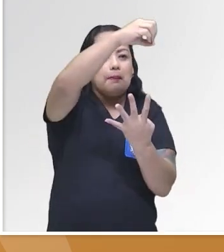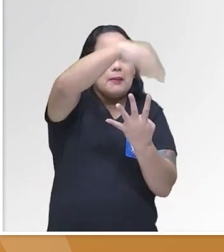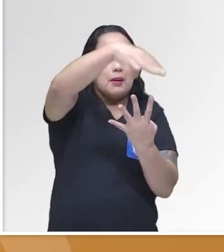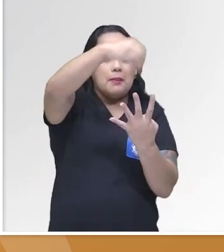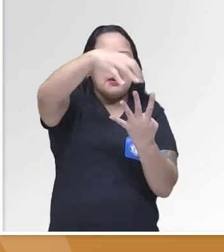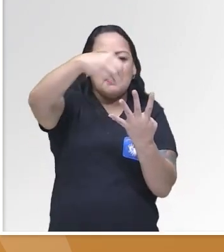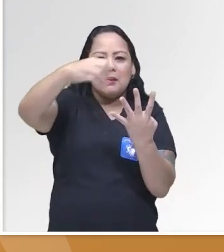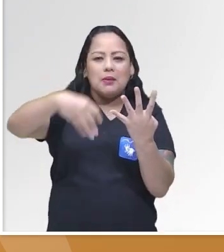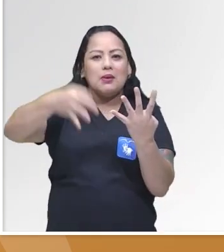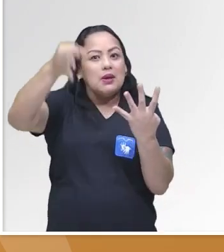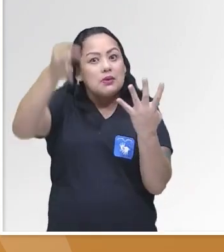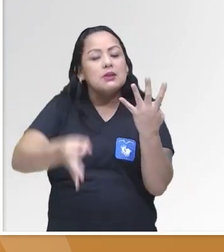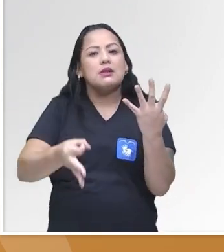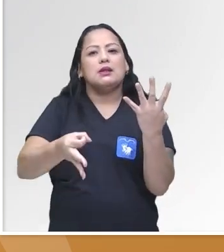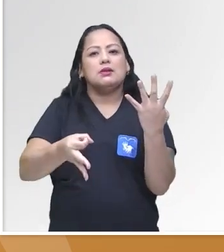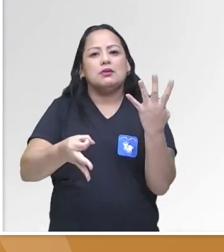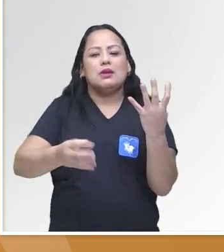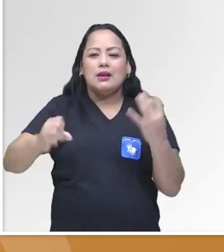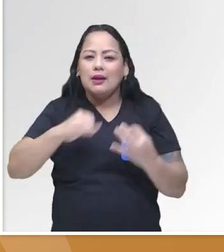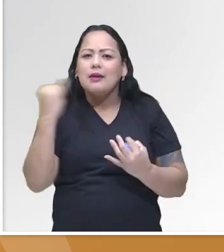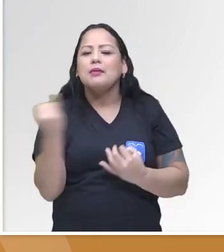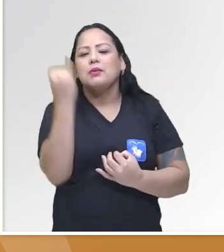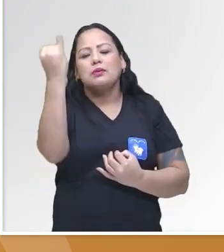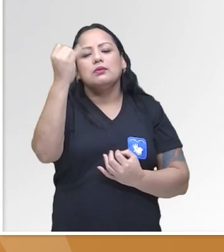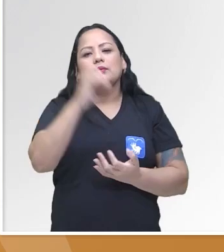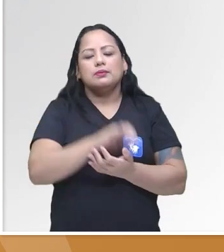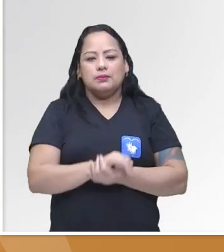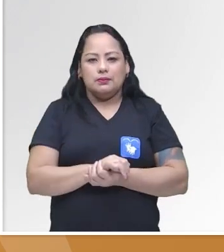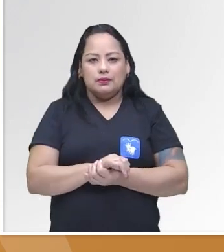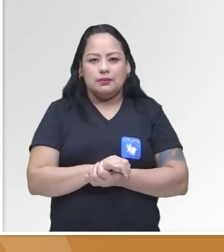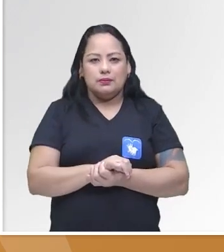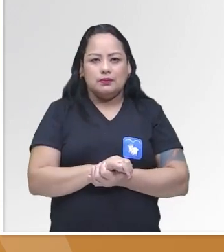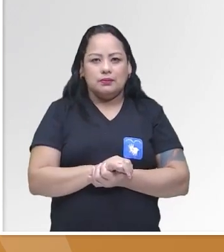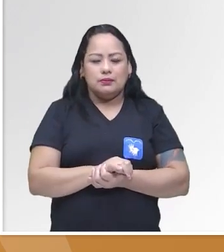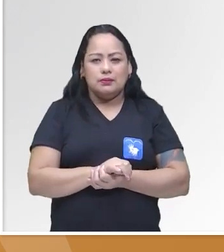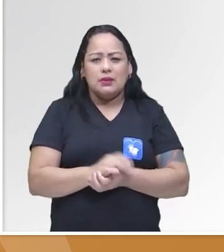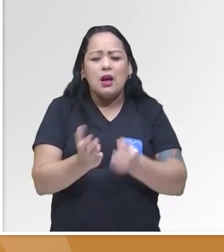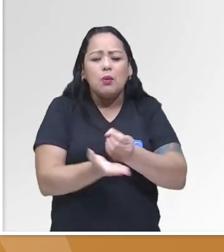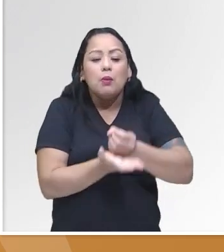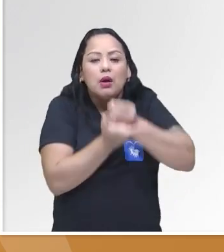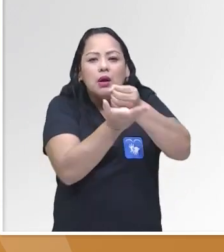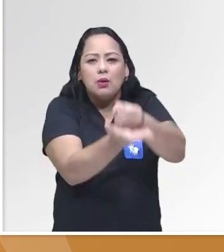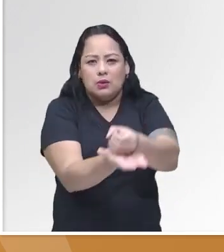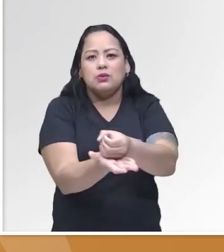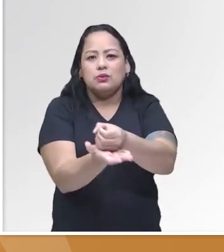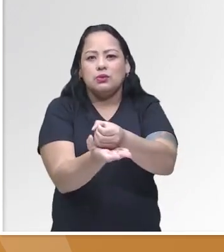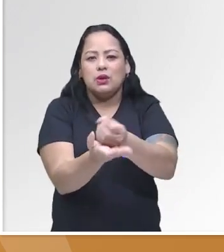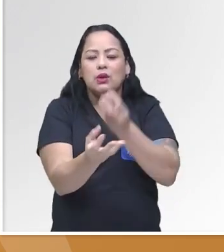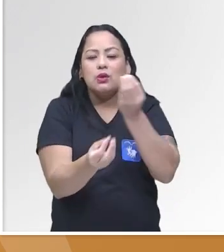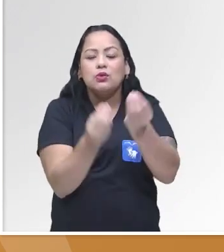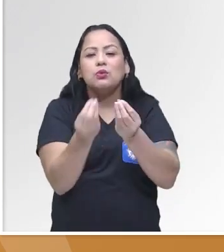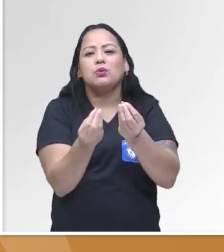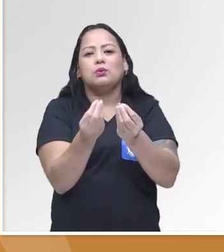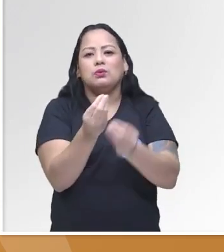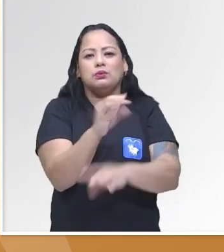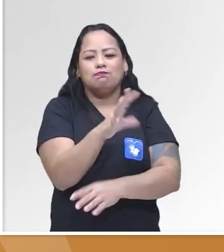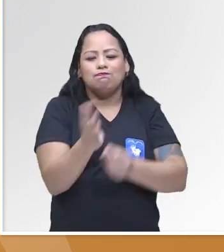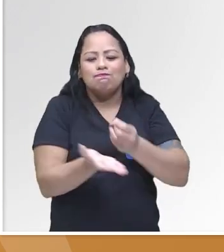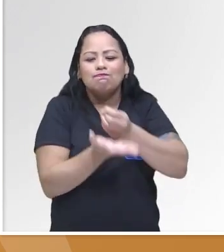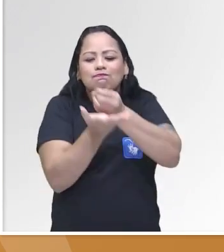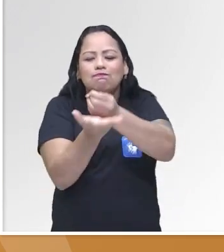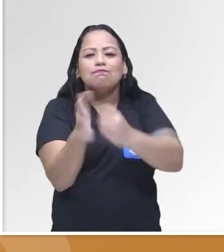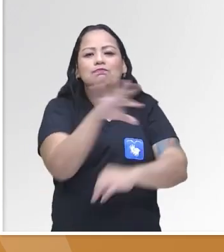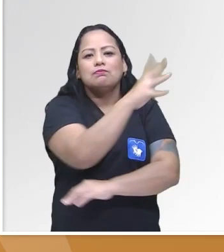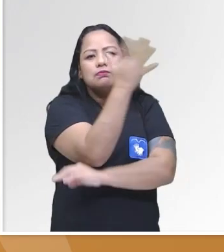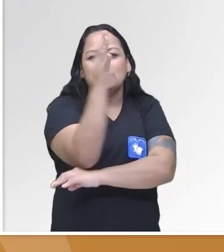ali, é importante. É o mínimo, professora. Gente, eu sei que é bem pouquinho e às vezes nós